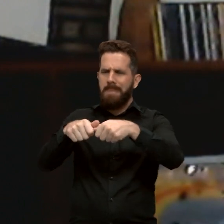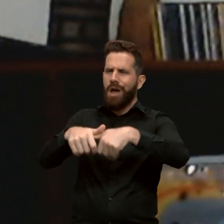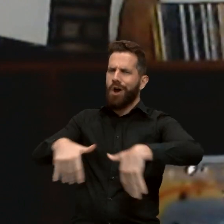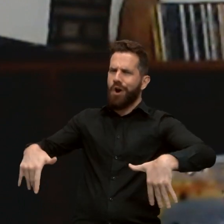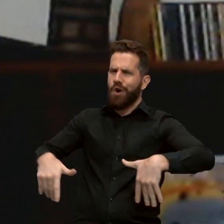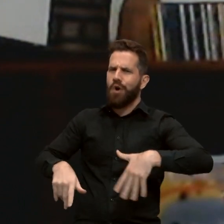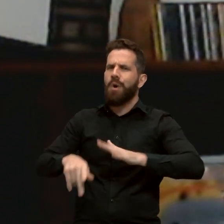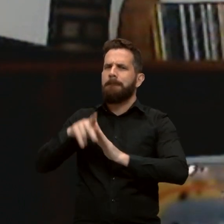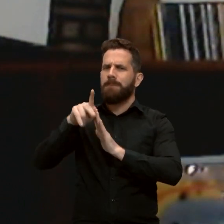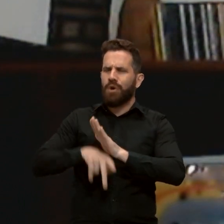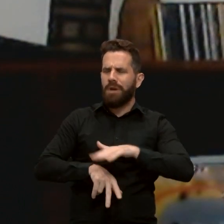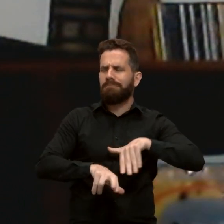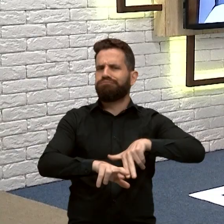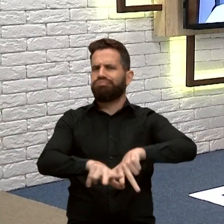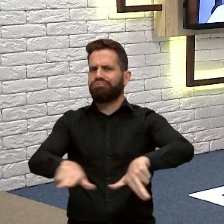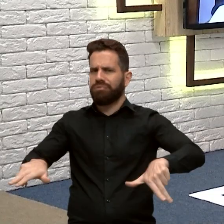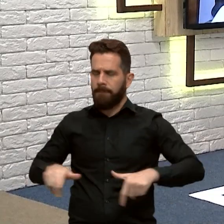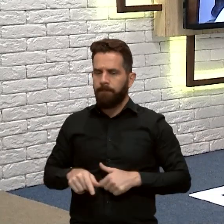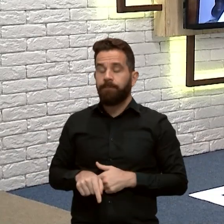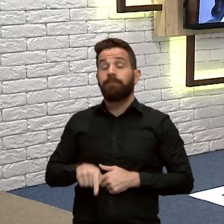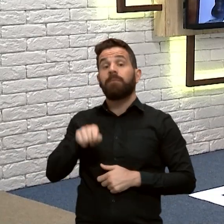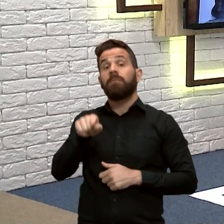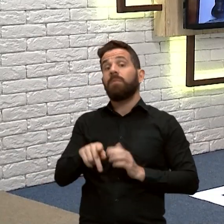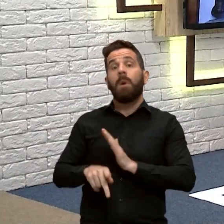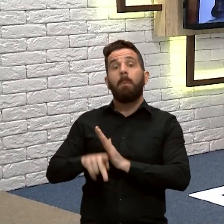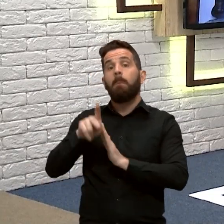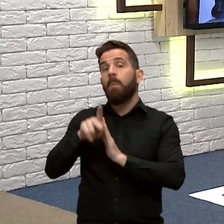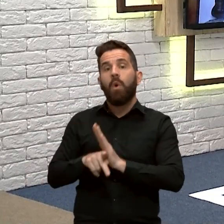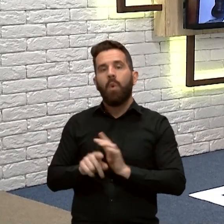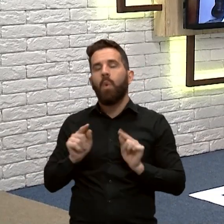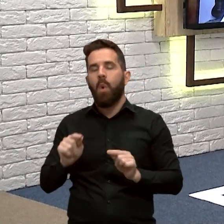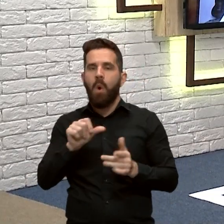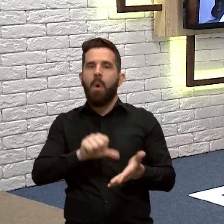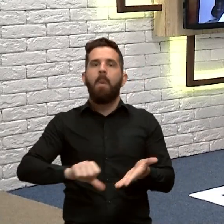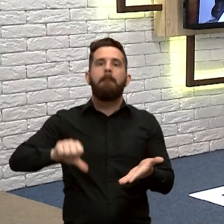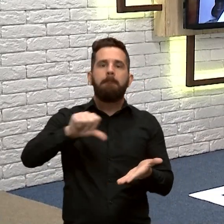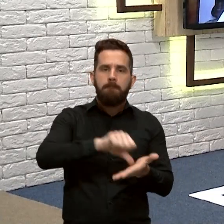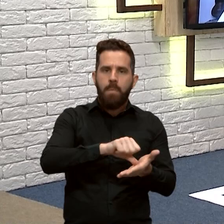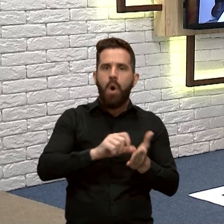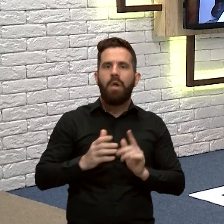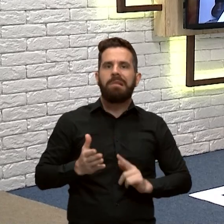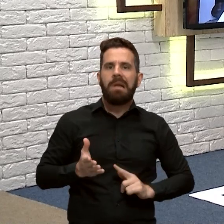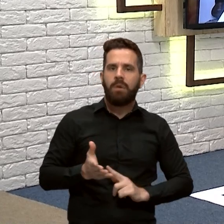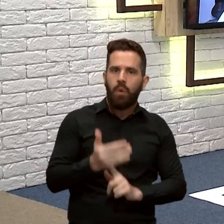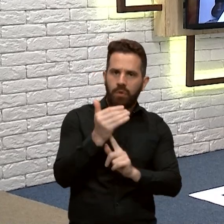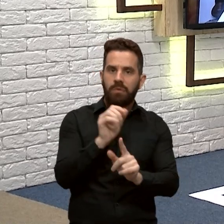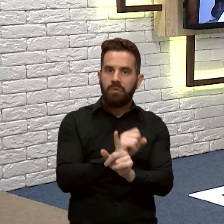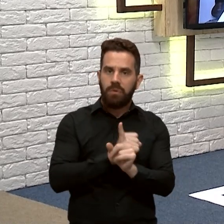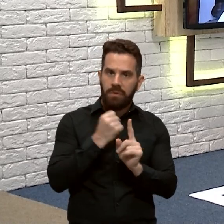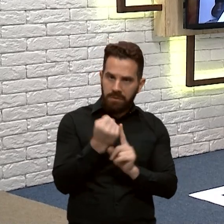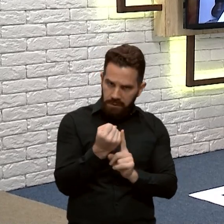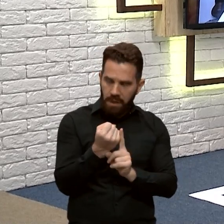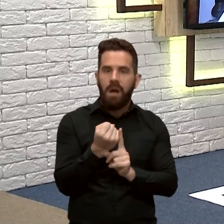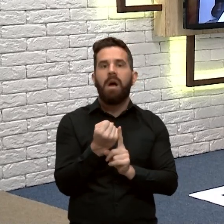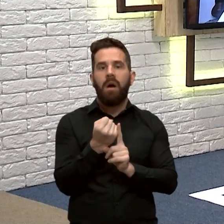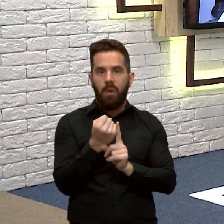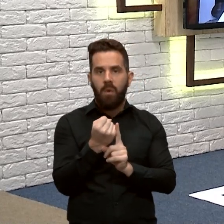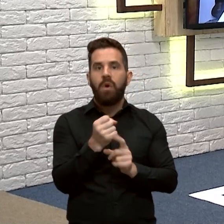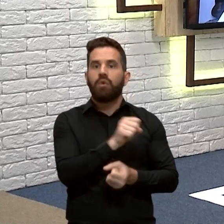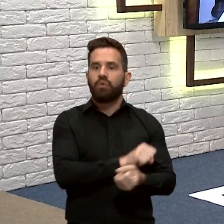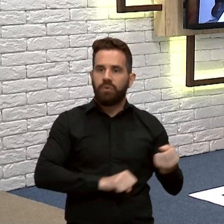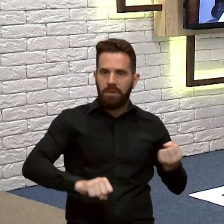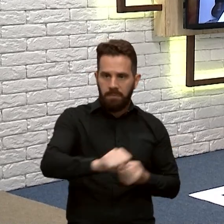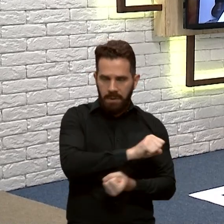que é o projeto chamado Polo de Tecnologias Sociais e Sustentabilidade, que está sendo implementado aqui